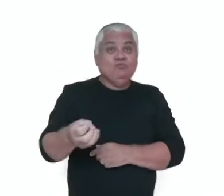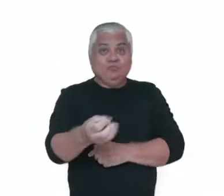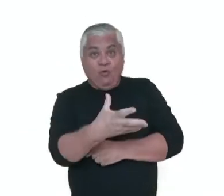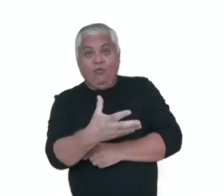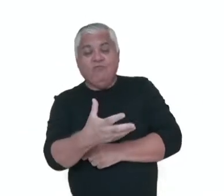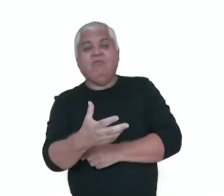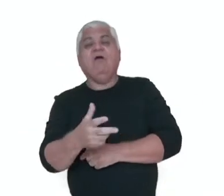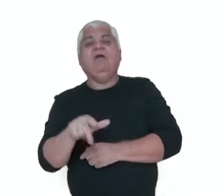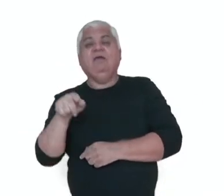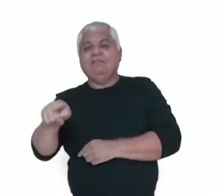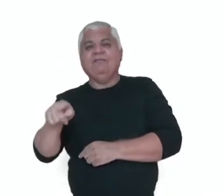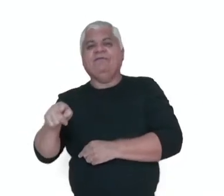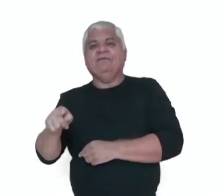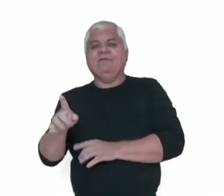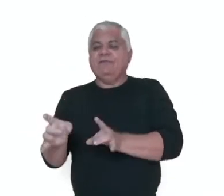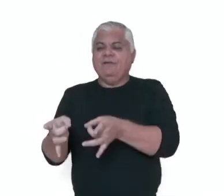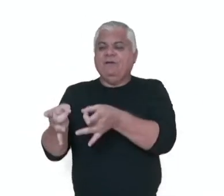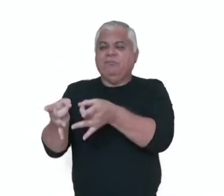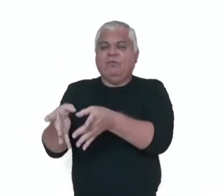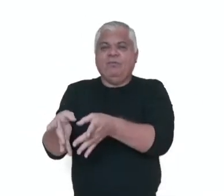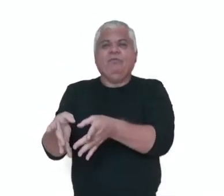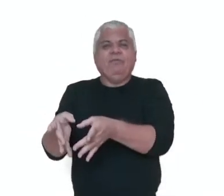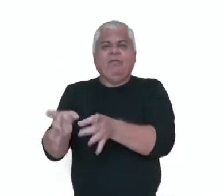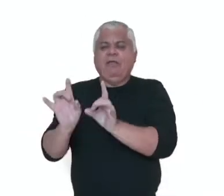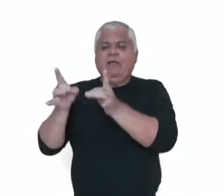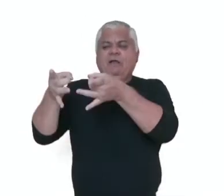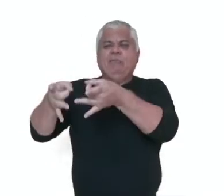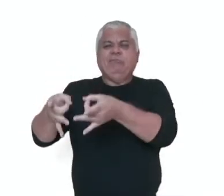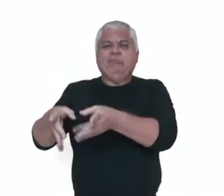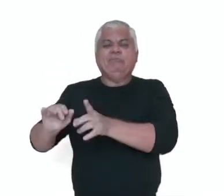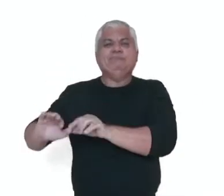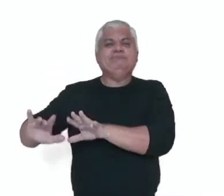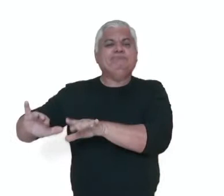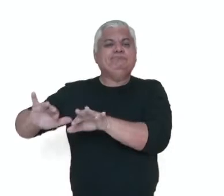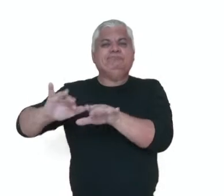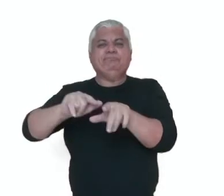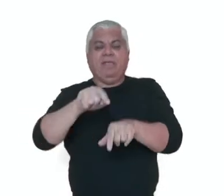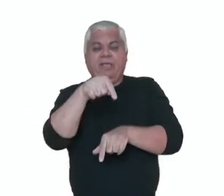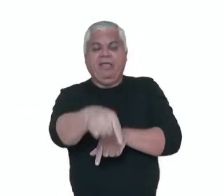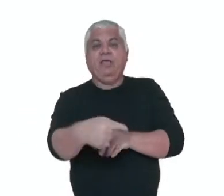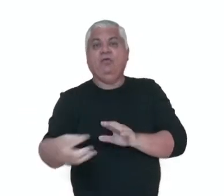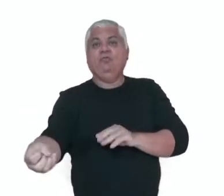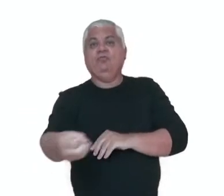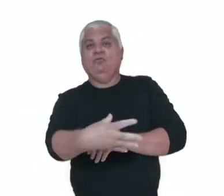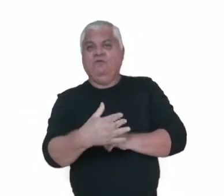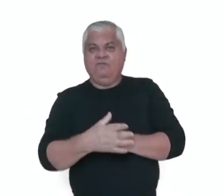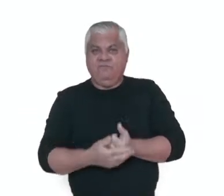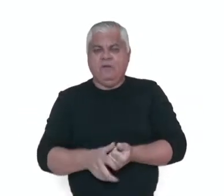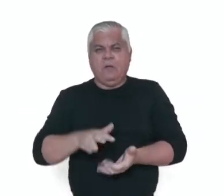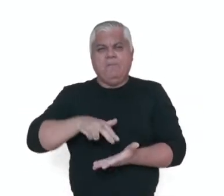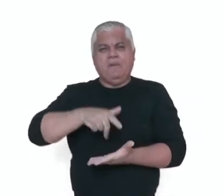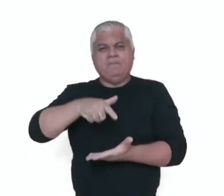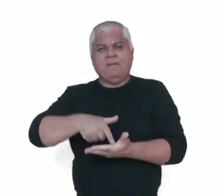ginástica, esses bodies da vida acabaram sendo deixados um pouquinho mais de lado, né? Jump,